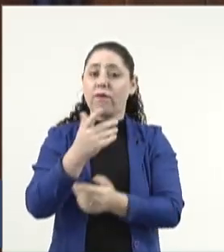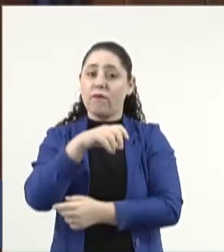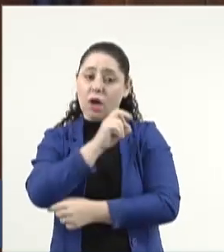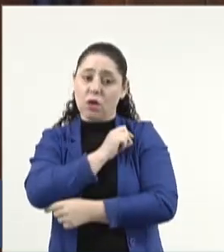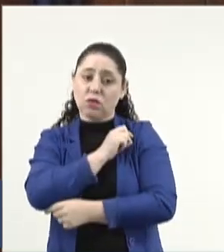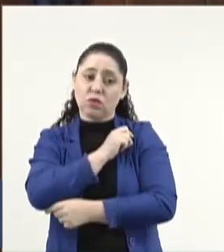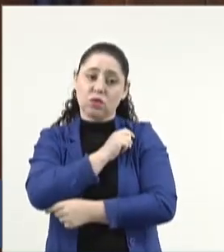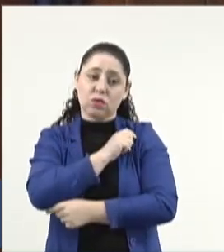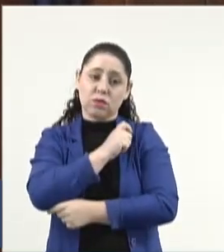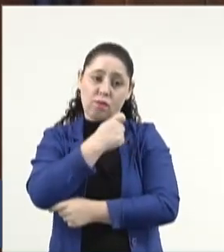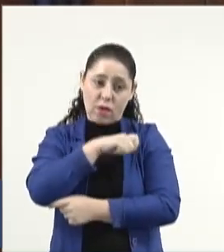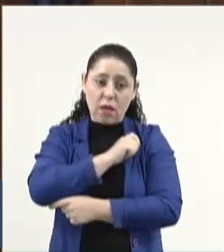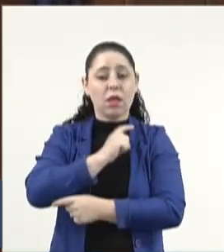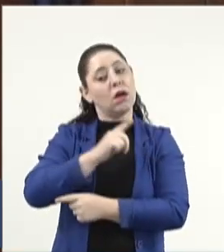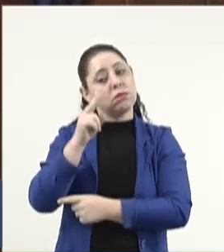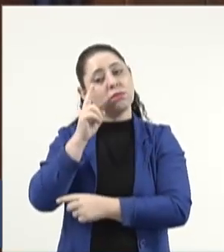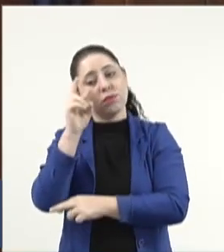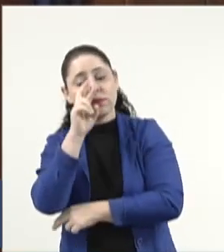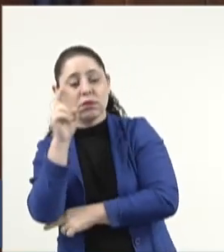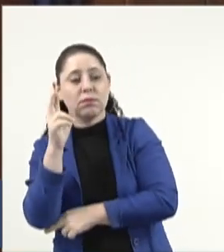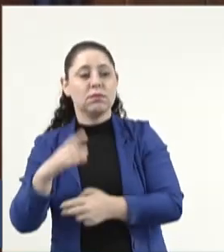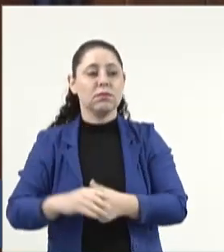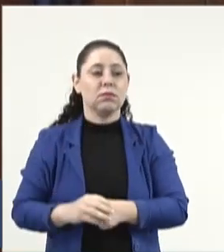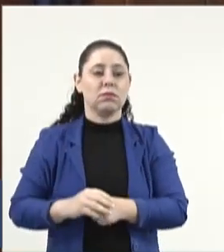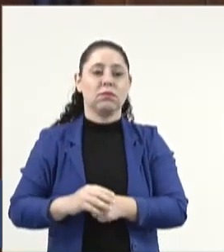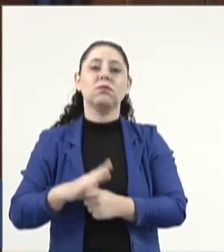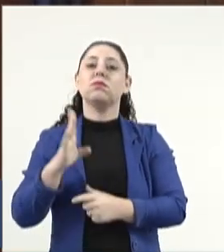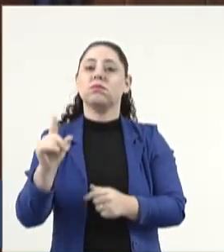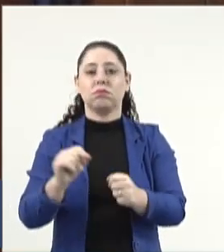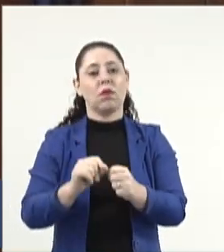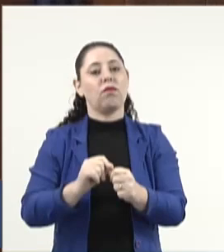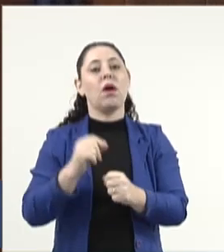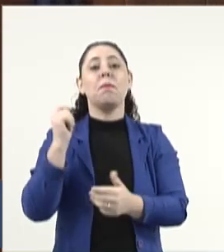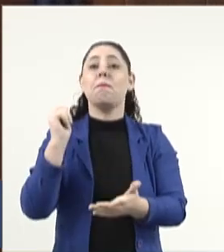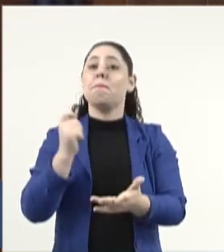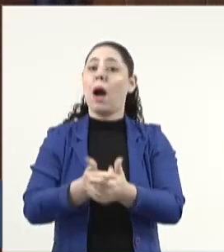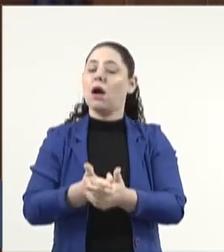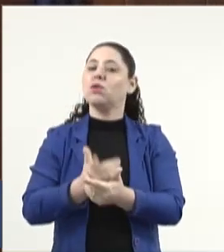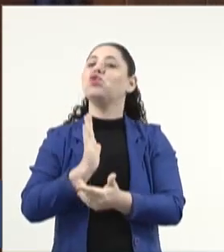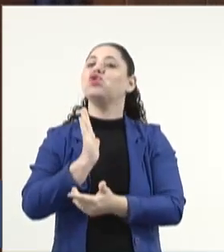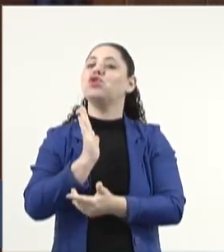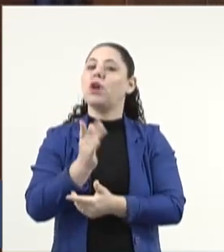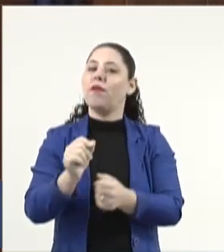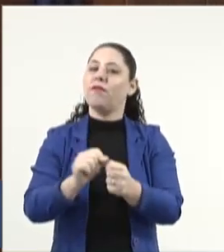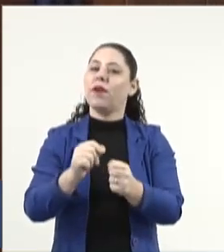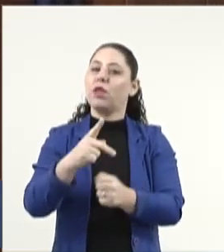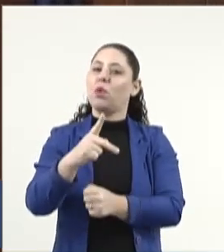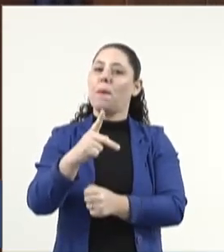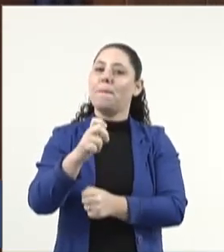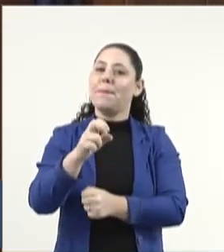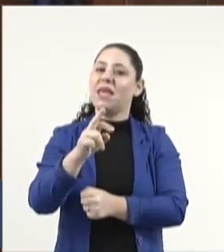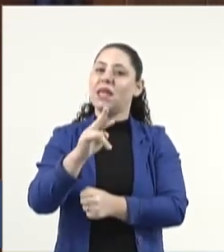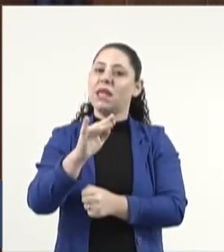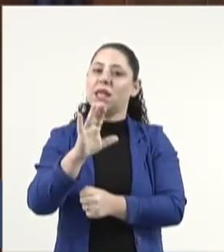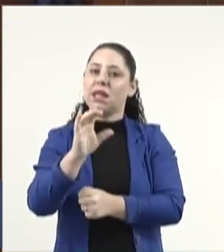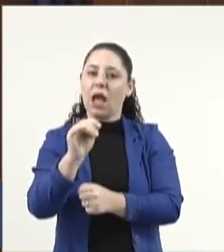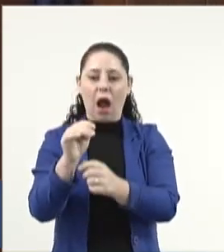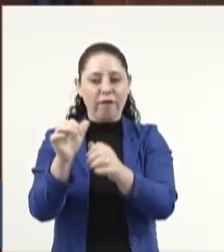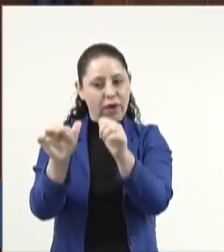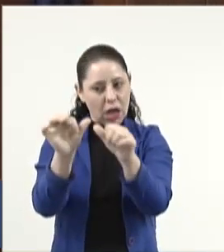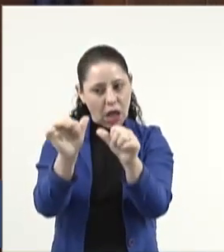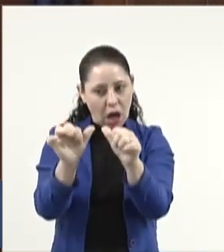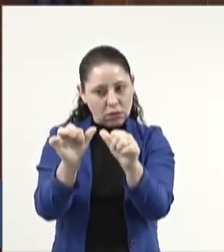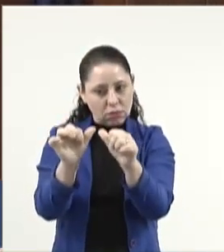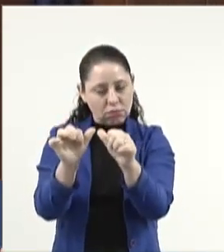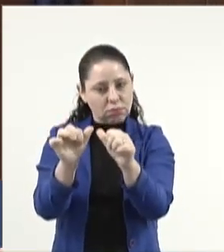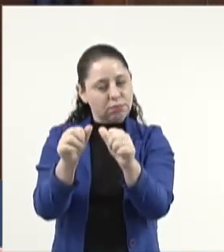nos medidores de energia, né? Aliás, já foi pago, essa auditoria foi paga, e nós precisamos